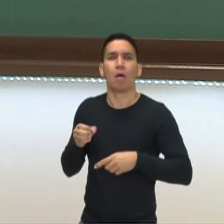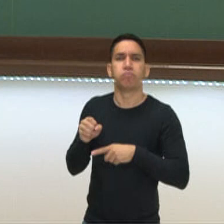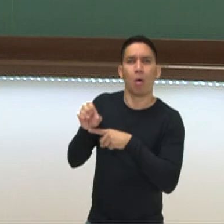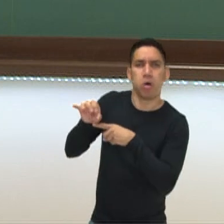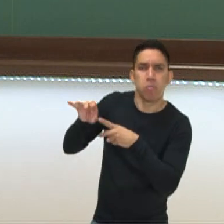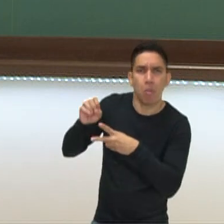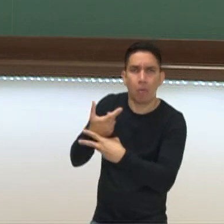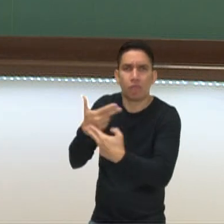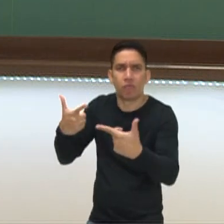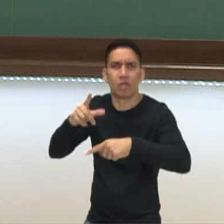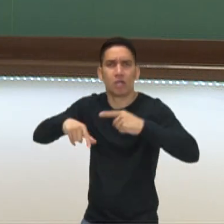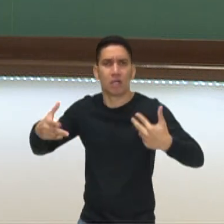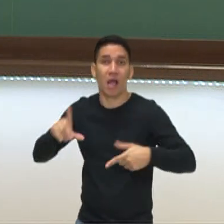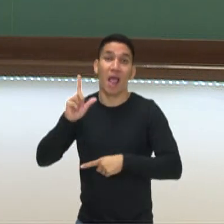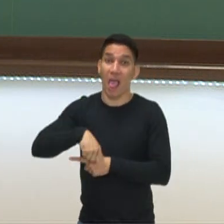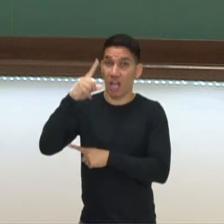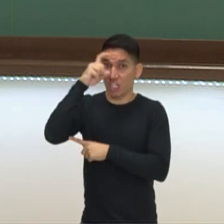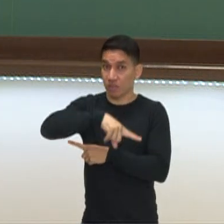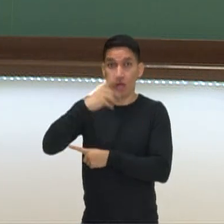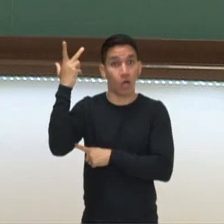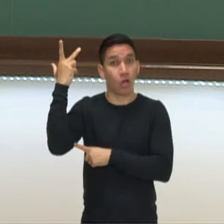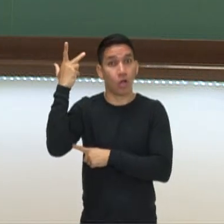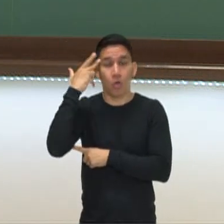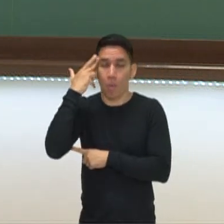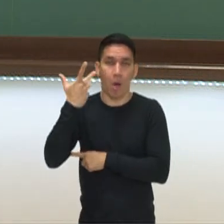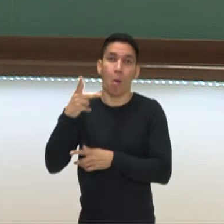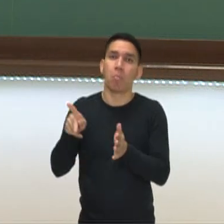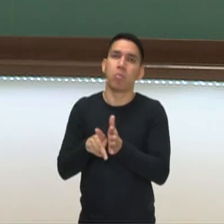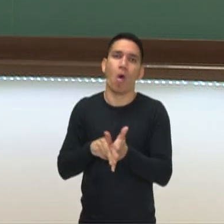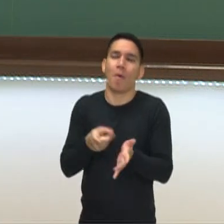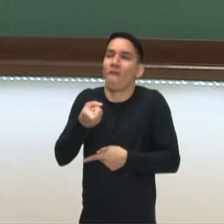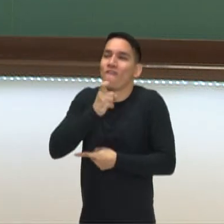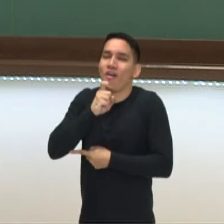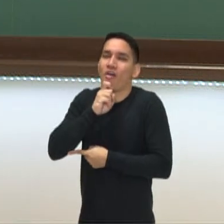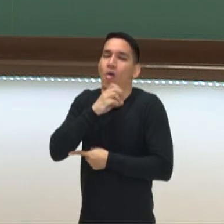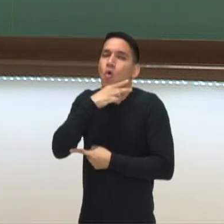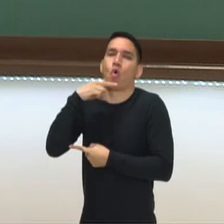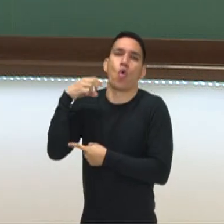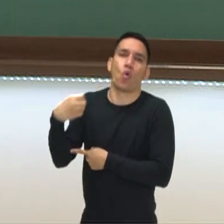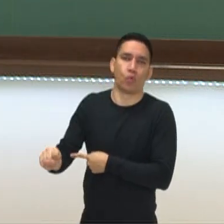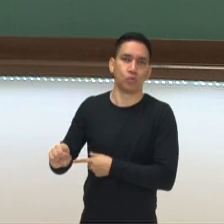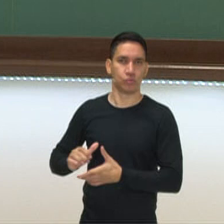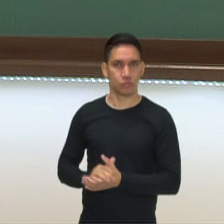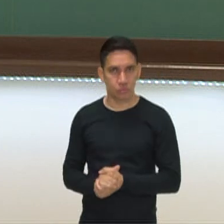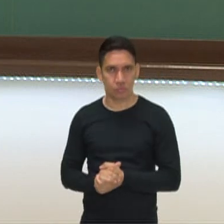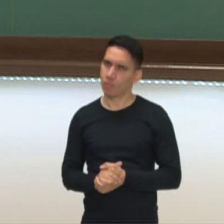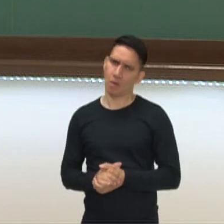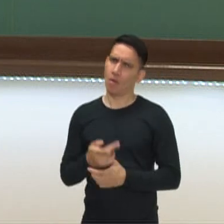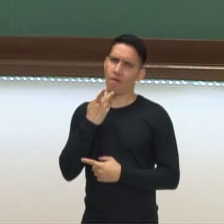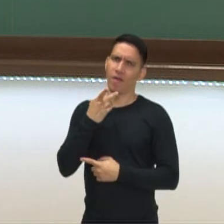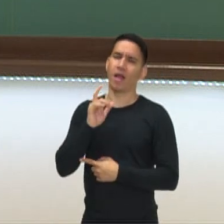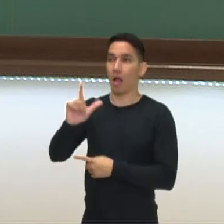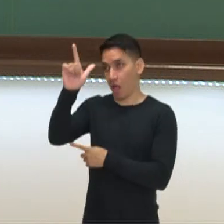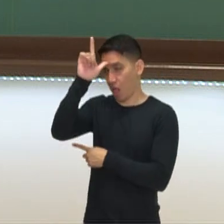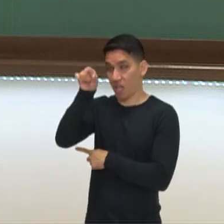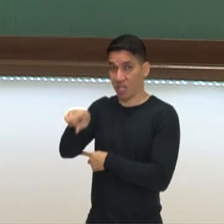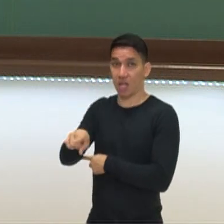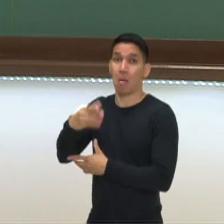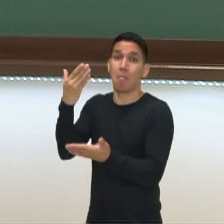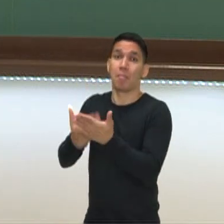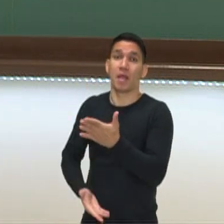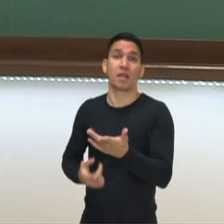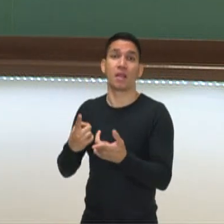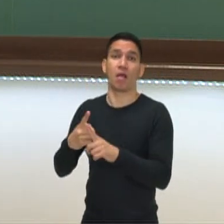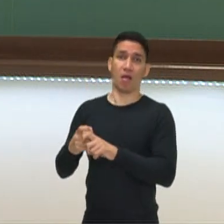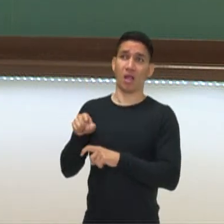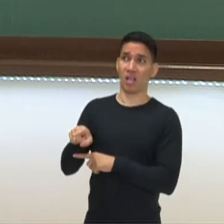diversas dificuldades naturais do inverno russo. Não dá para a gente dizer, nesse contexto, que a Alemanha nazista perdeu para o inverno russo, porque ela ficou